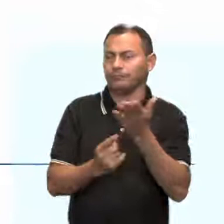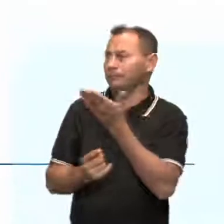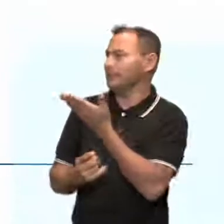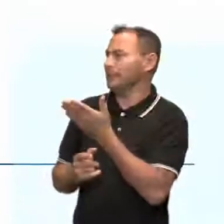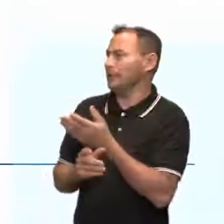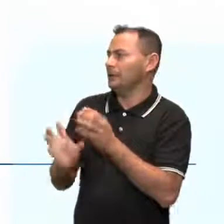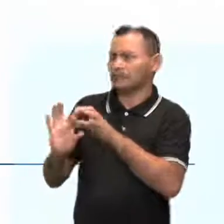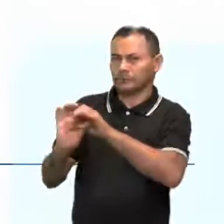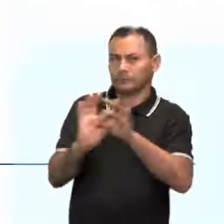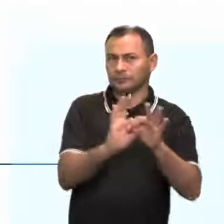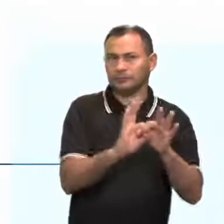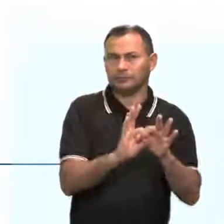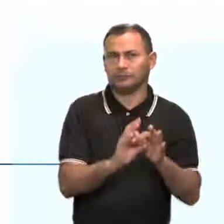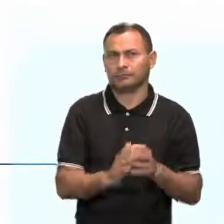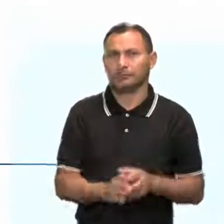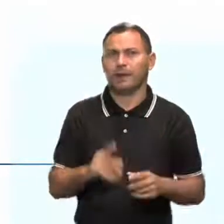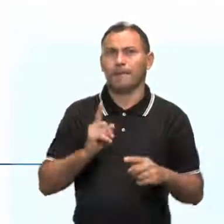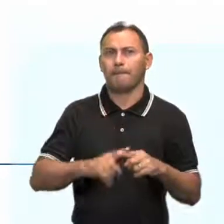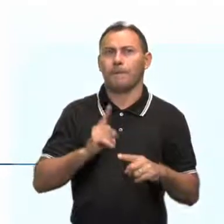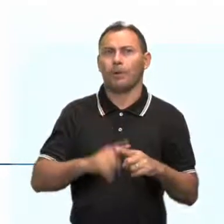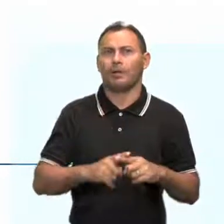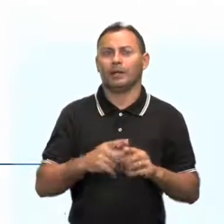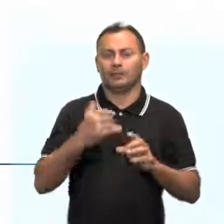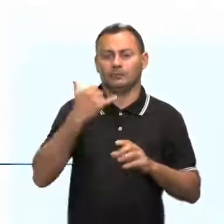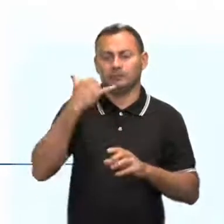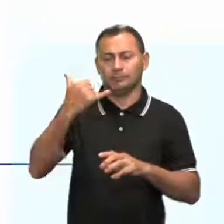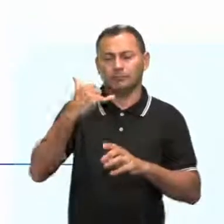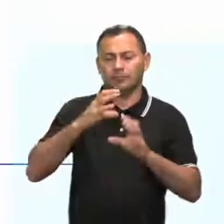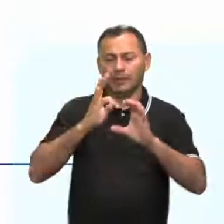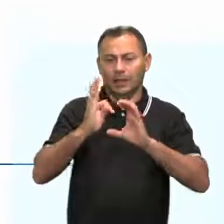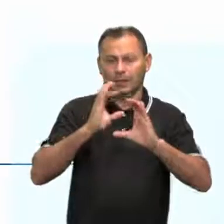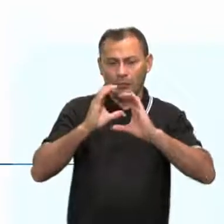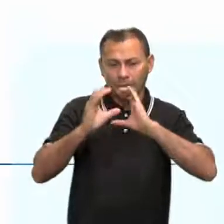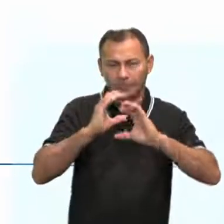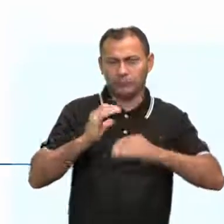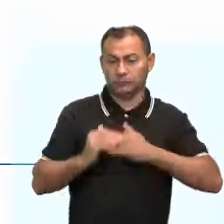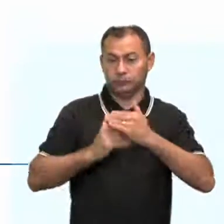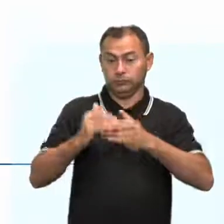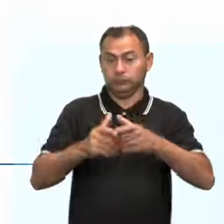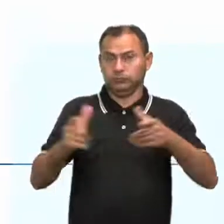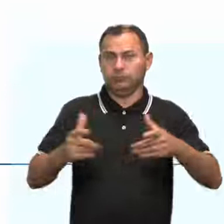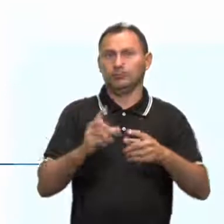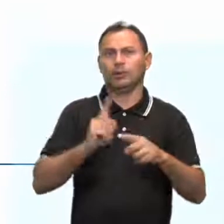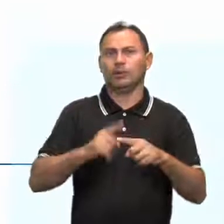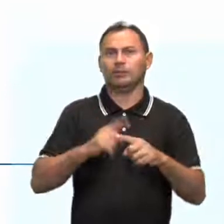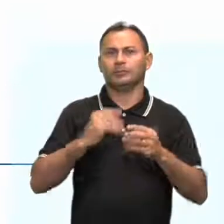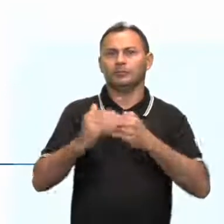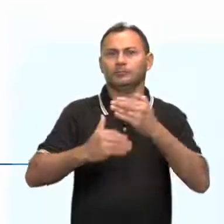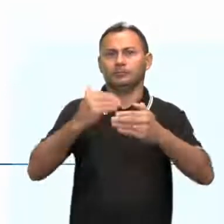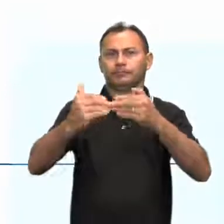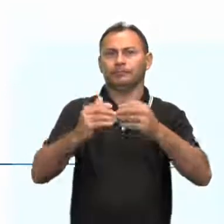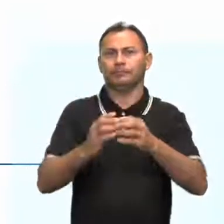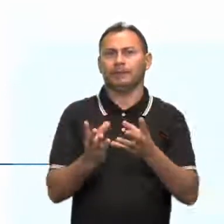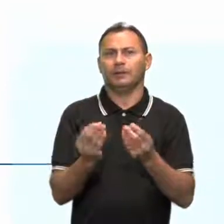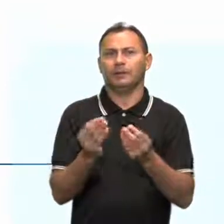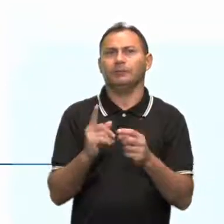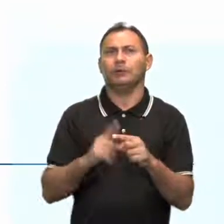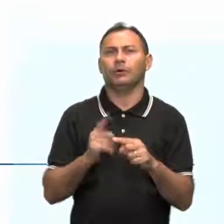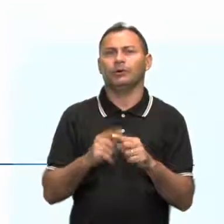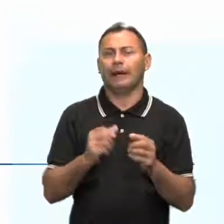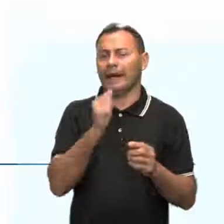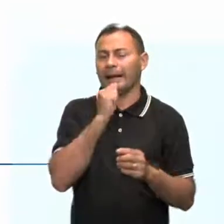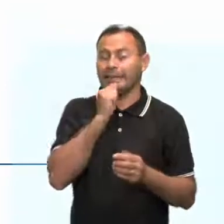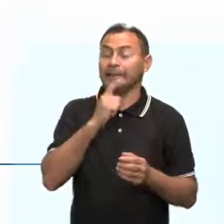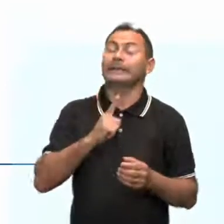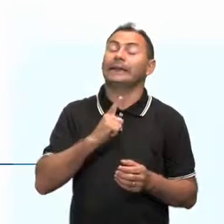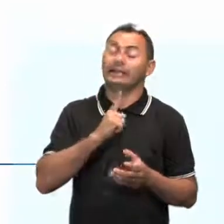nossa contextualização. Por que que a telecomunicação ela evoluiu tanto, ela está evoluindo tanto? Ainda tem